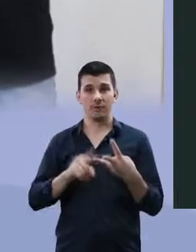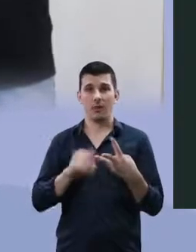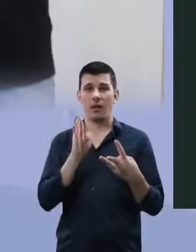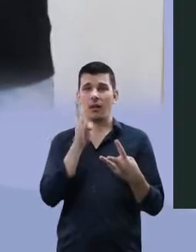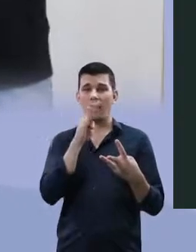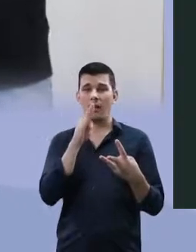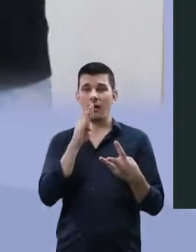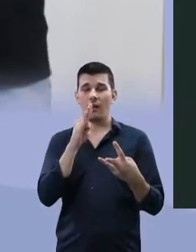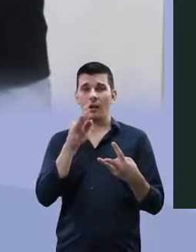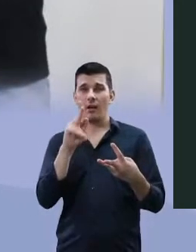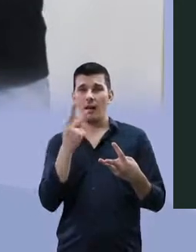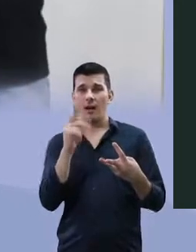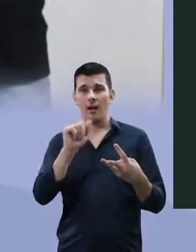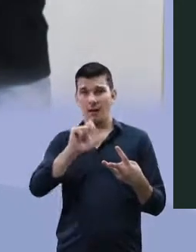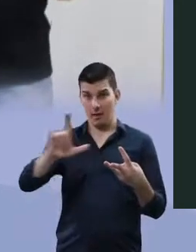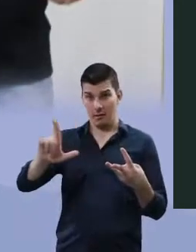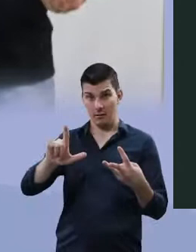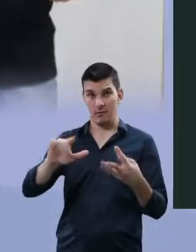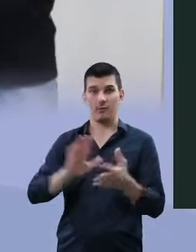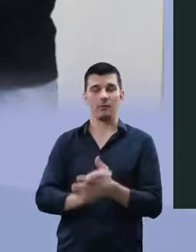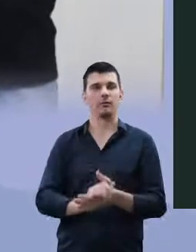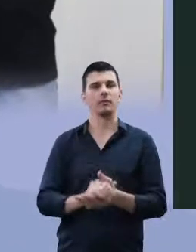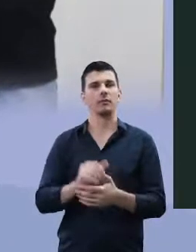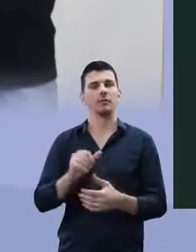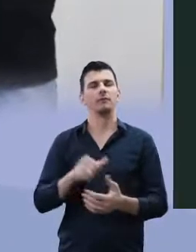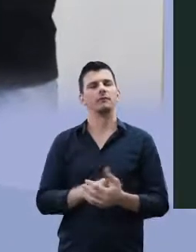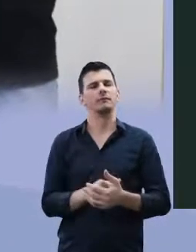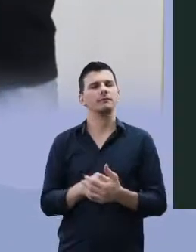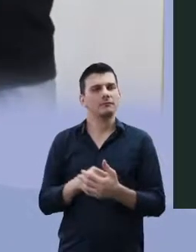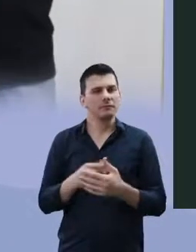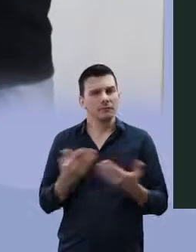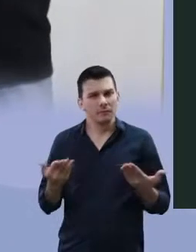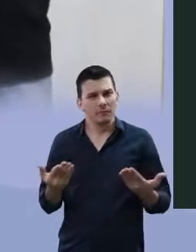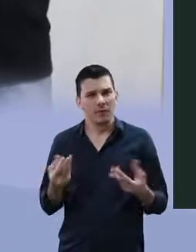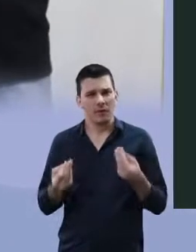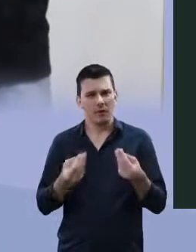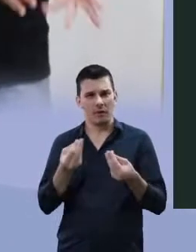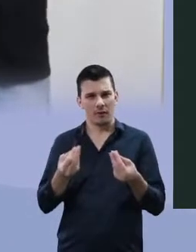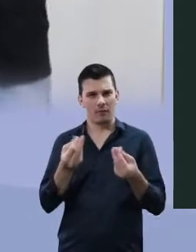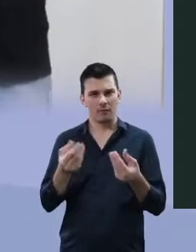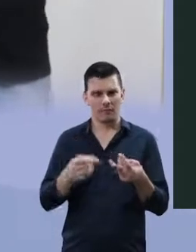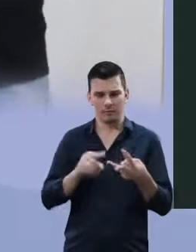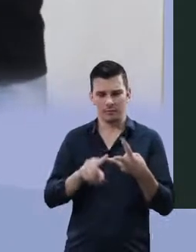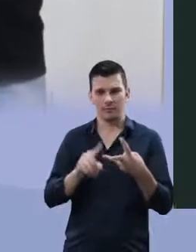ele nasceu no Caribe e viveu na Inglaterra, perdão. Então, ele é